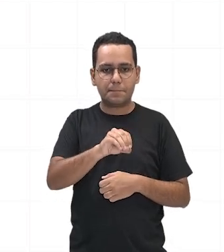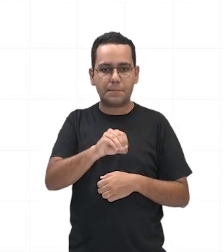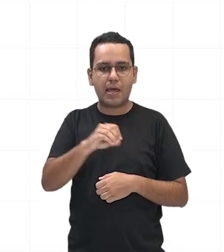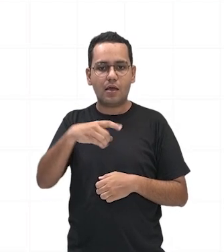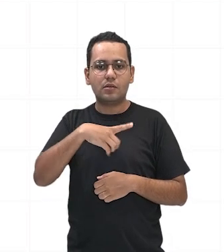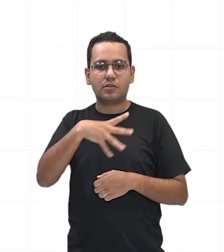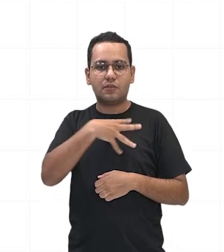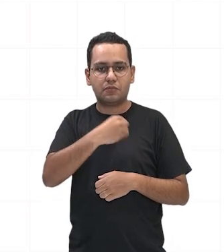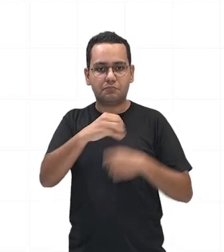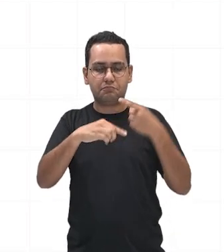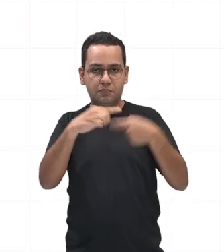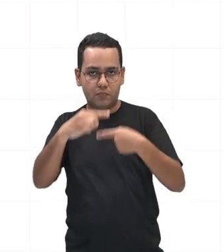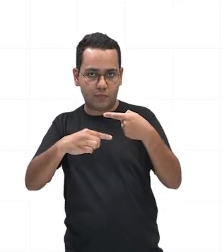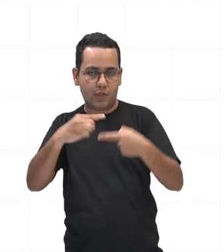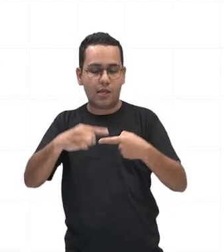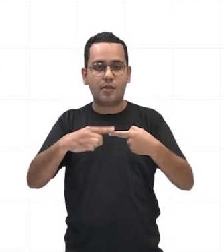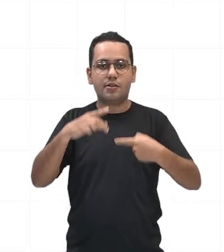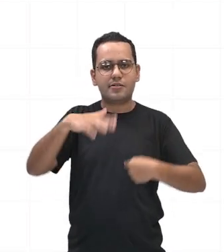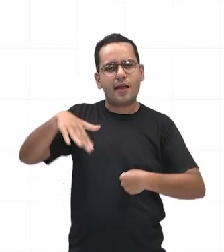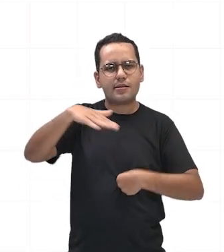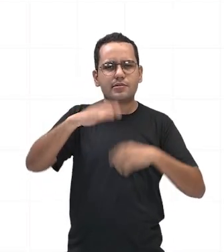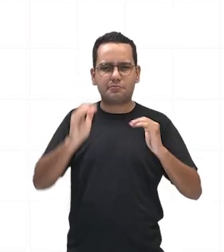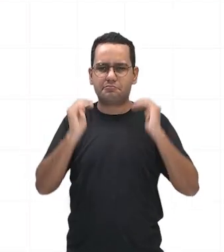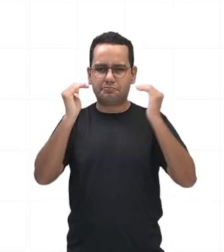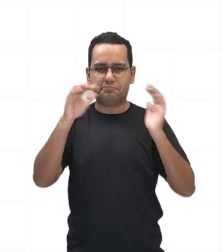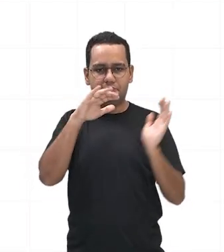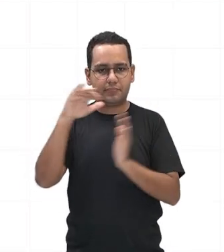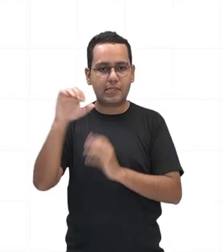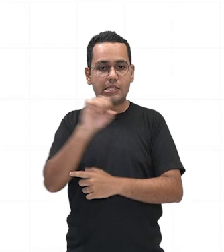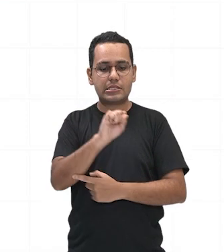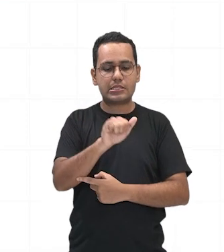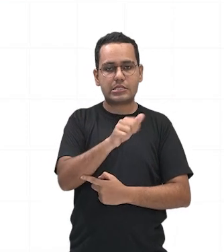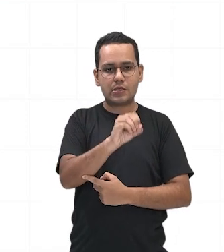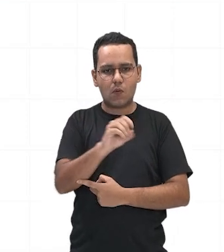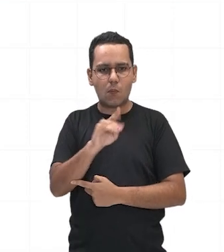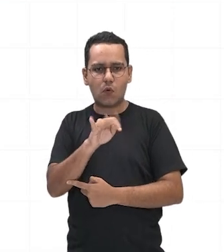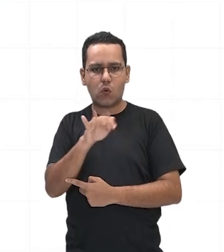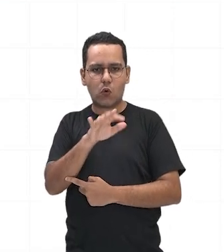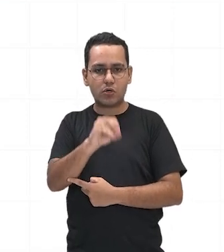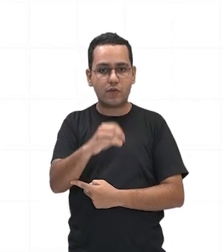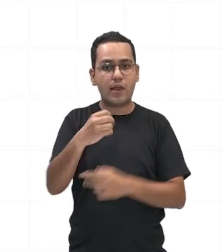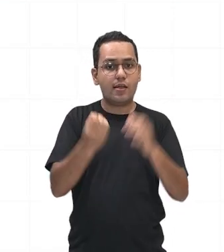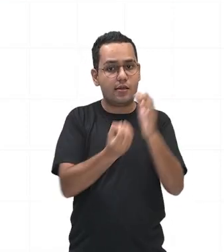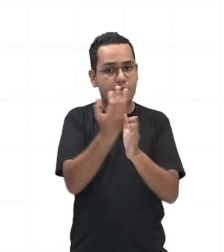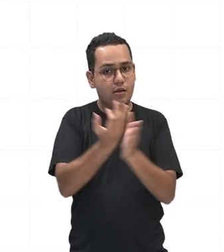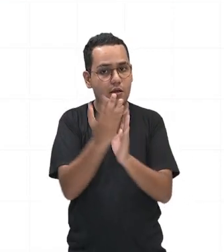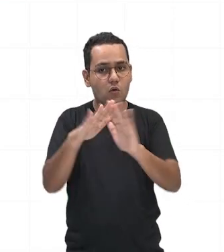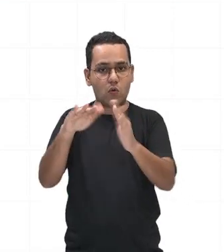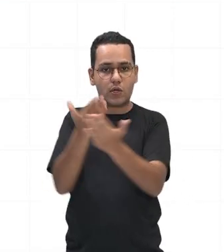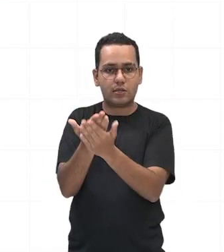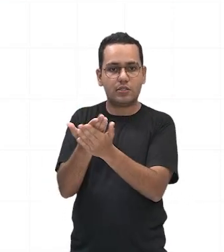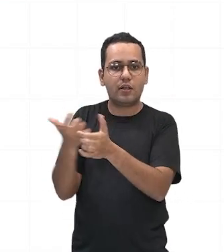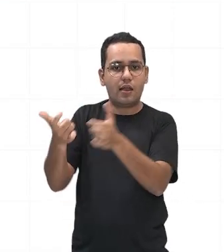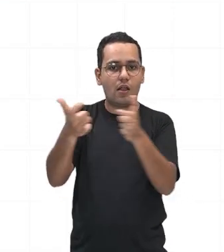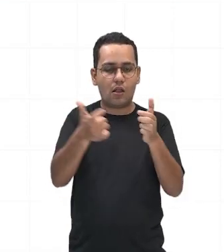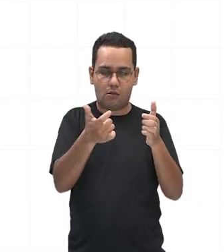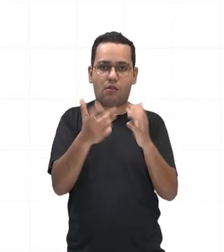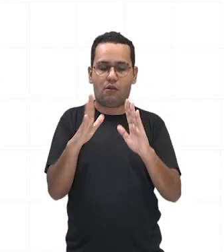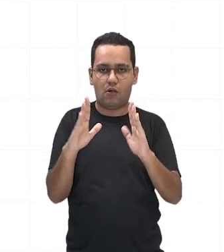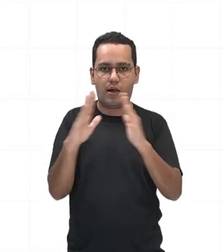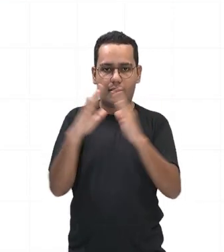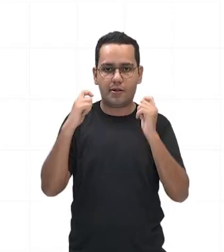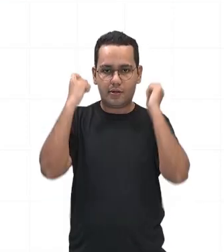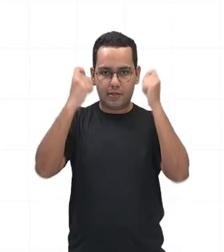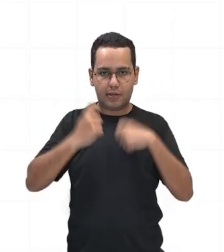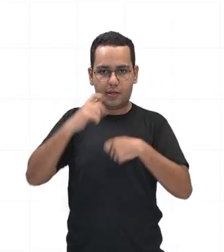São Bonifácio criou uma escola em cada mosteiro que fundou na Alemanha e na Inglaterra. Santo